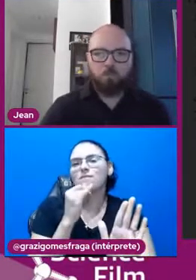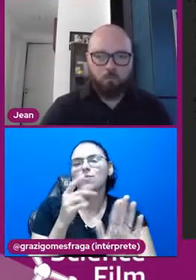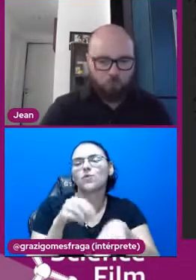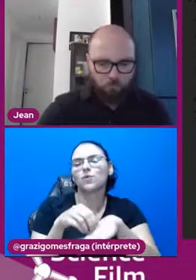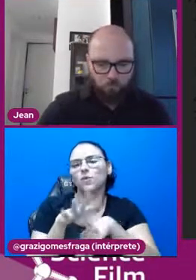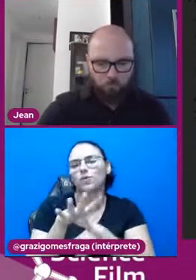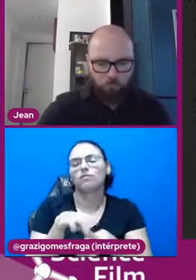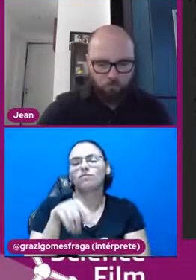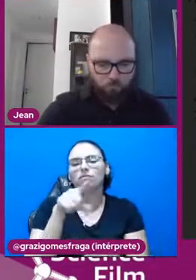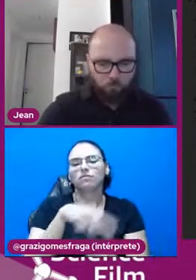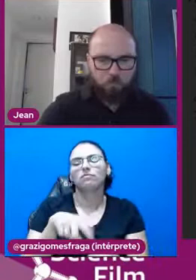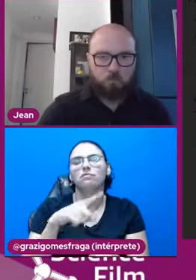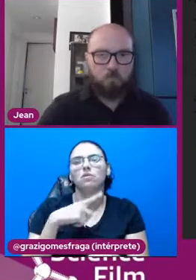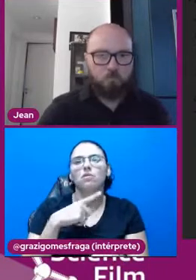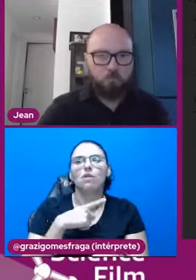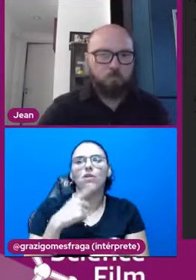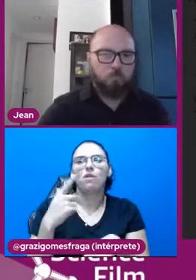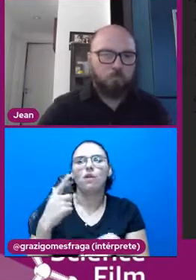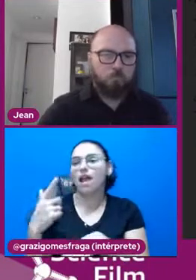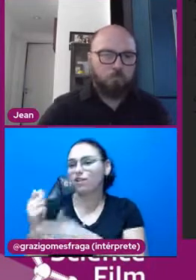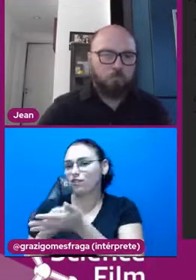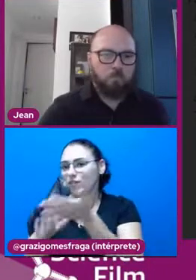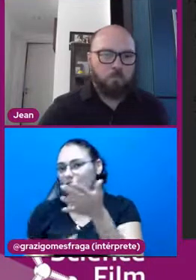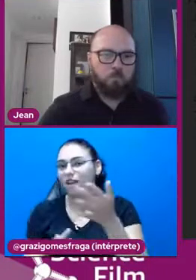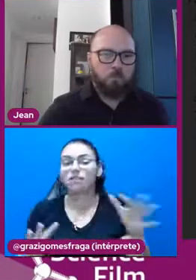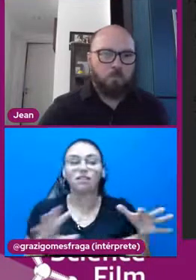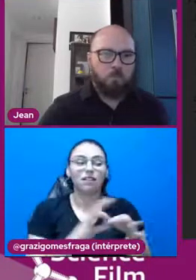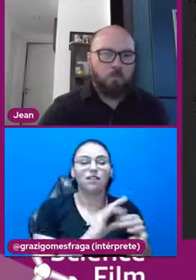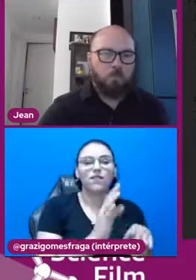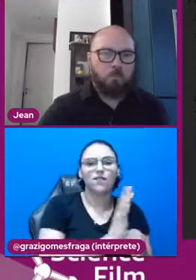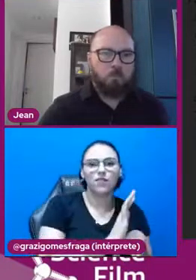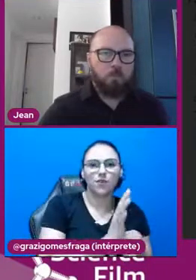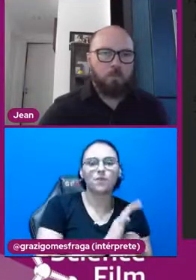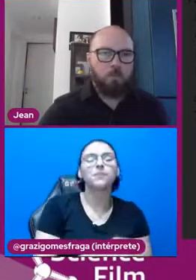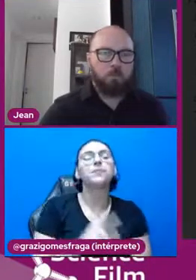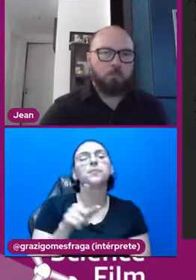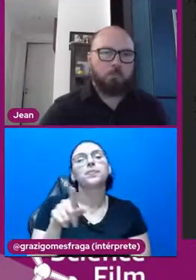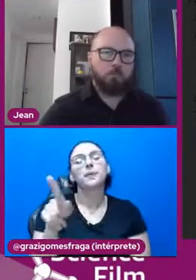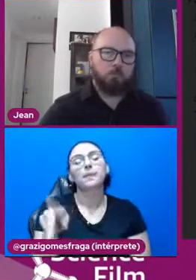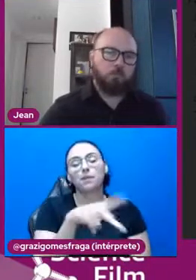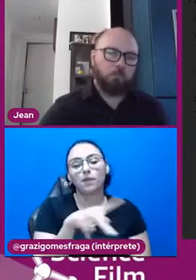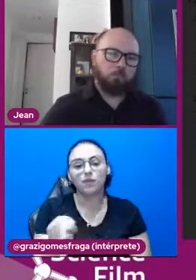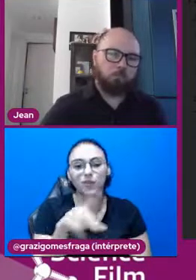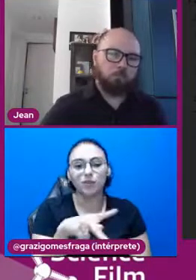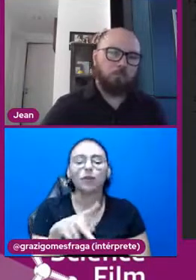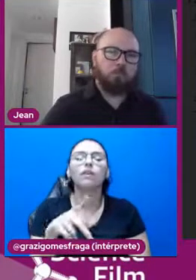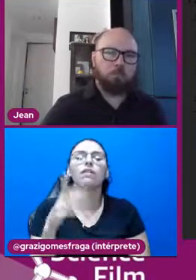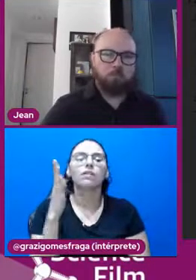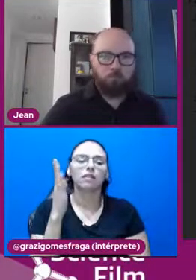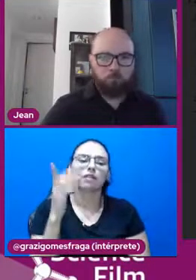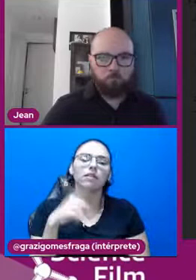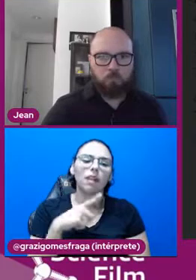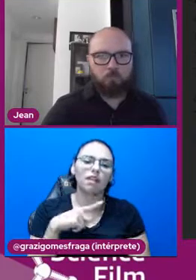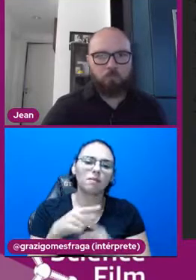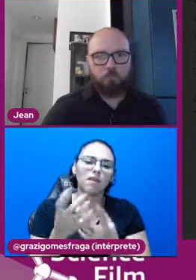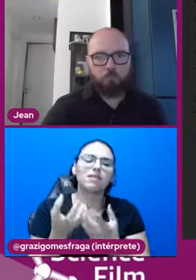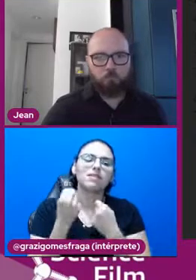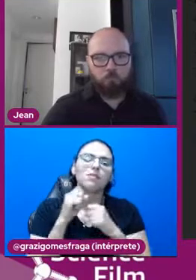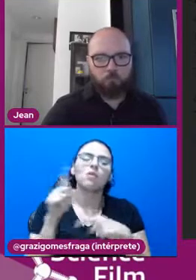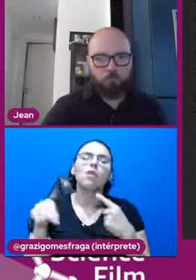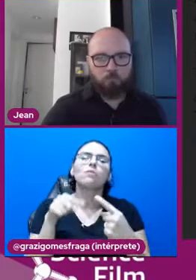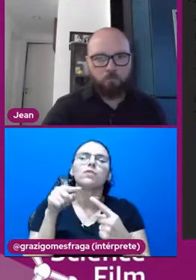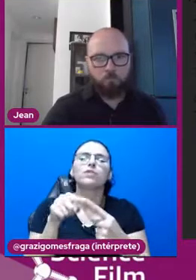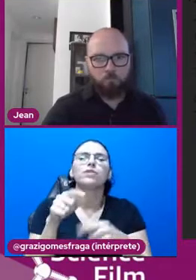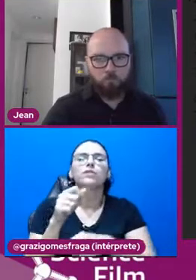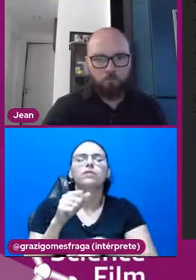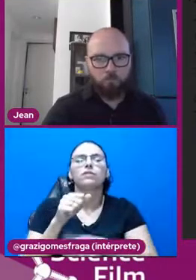relacionam com cada um dos filmes que estão disponíveis. Os professores têm acesso aos objetivos dessa atividade. Quais são os